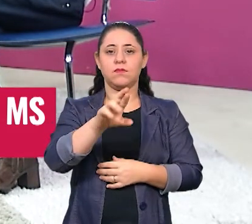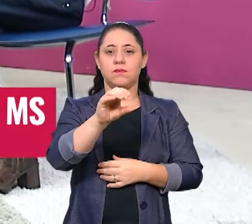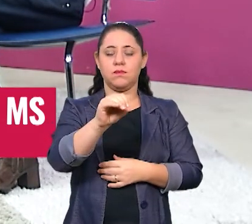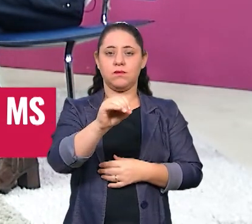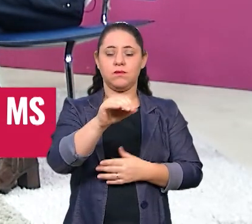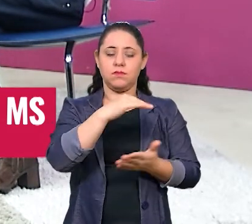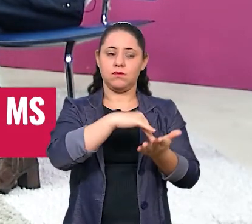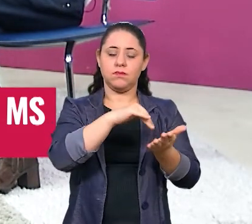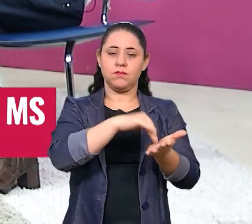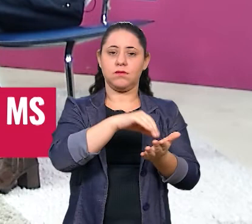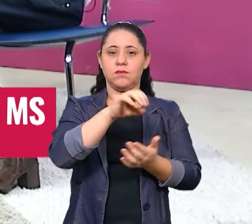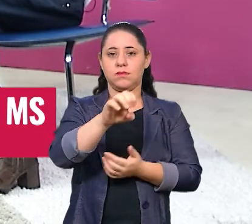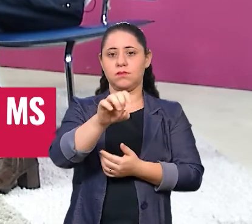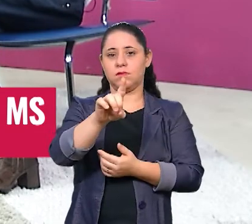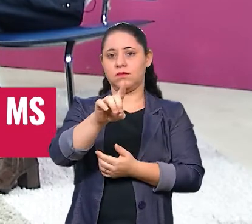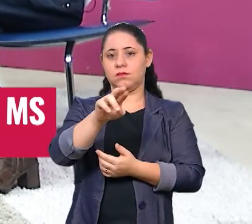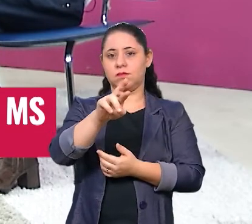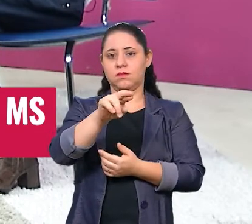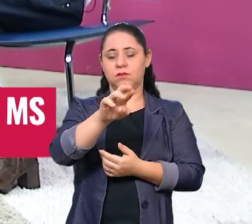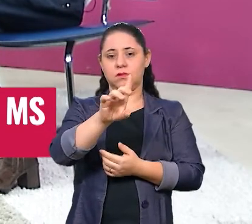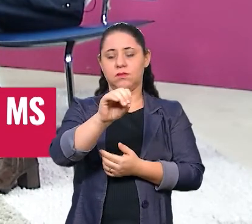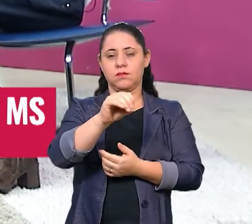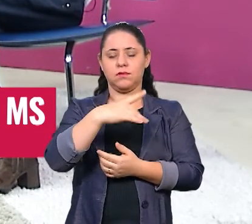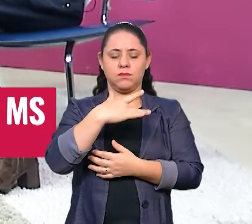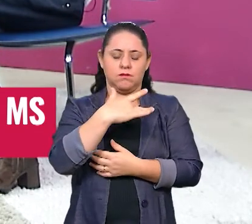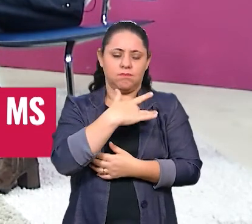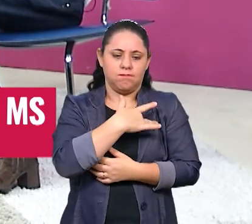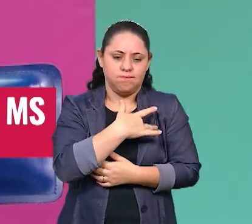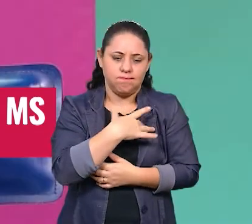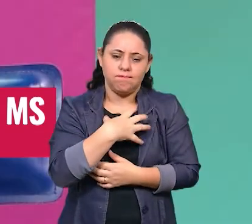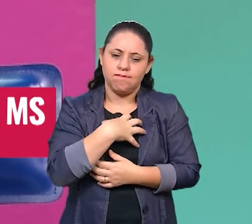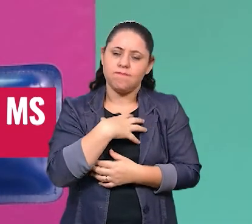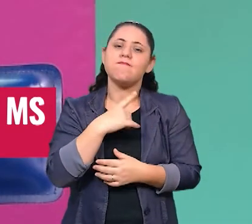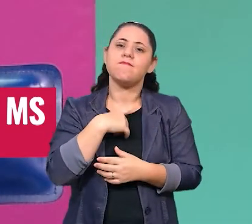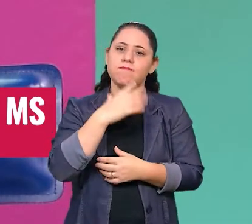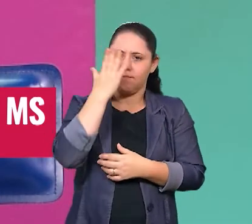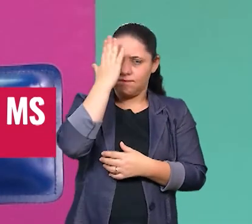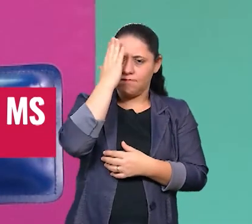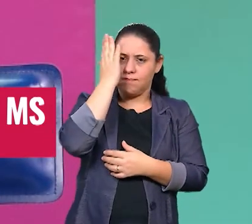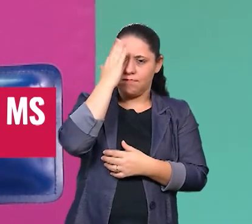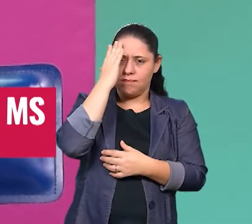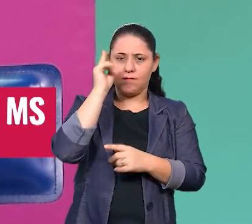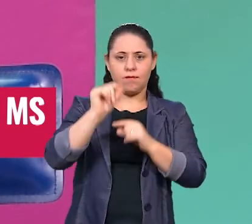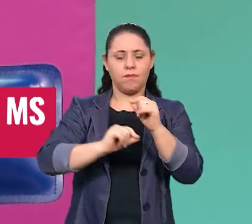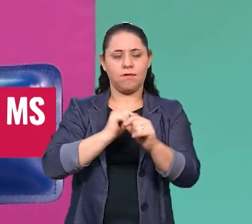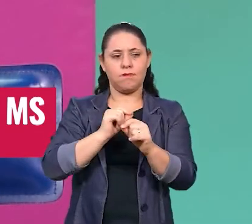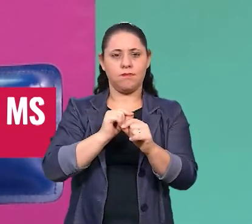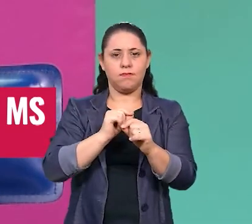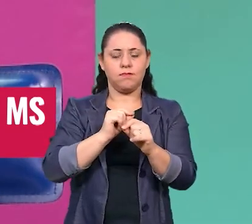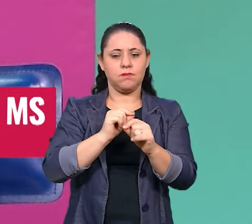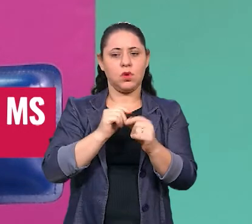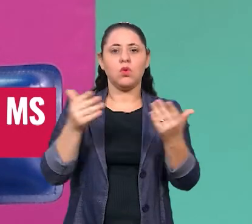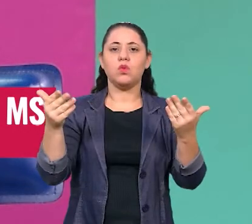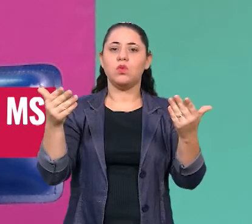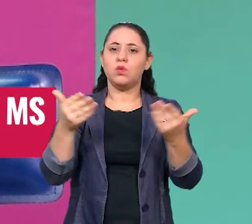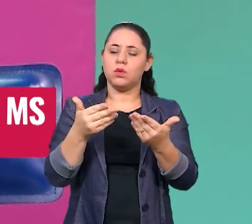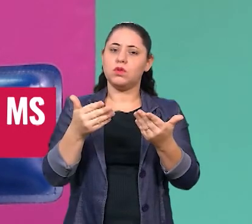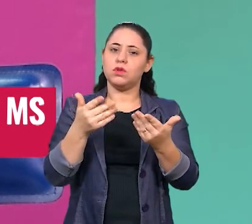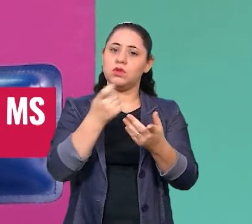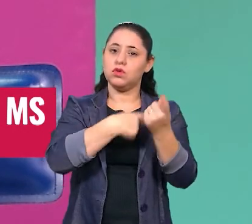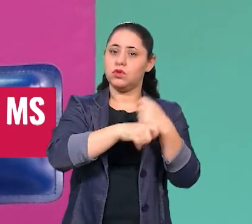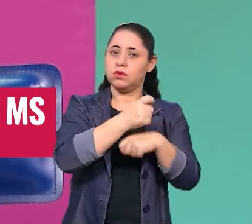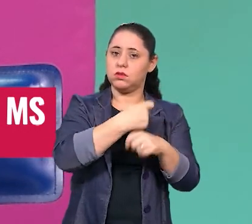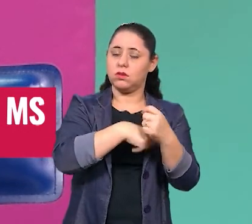essa sensibilidade. E de fato, porque também, lógico que não havia de regra, mas hoje ele está na gestão, mas ele é